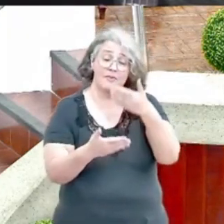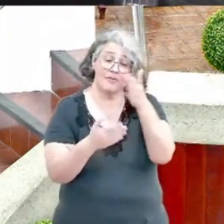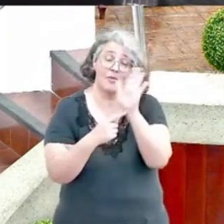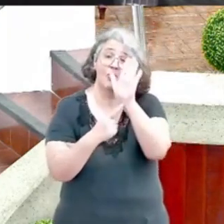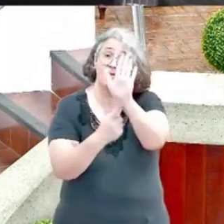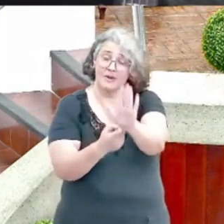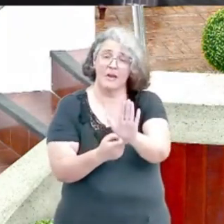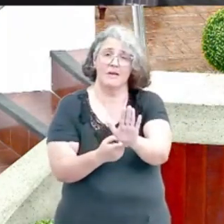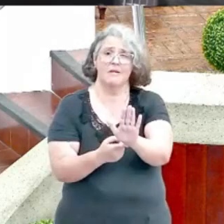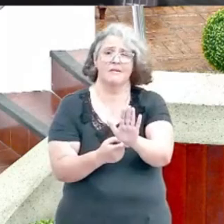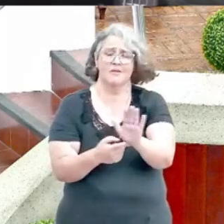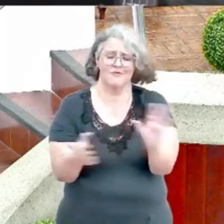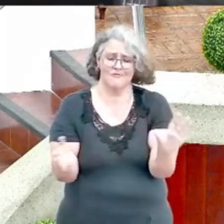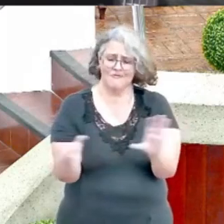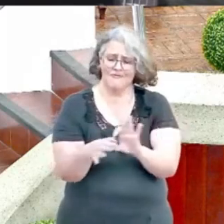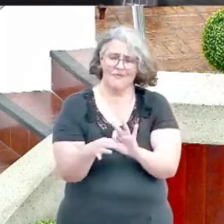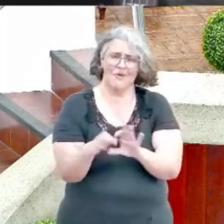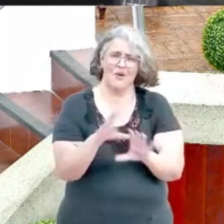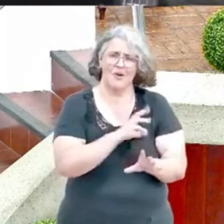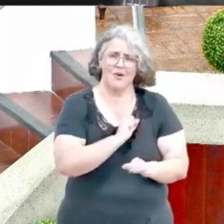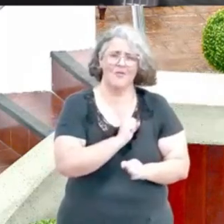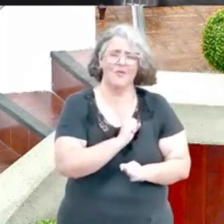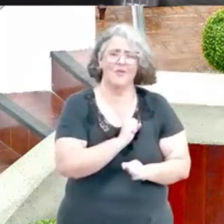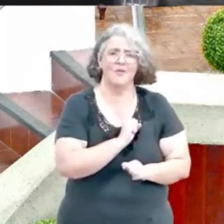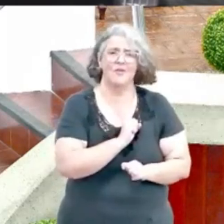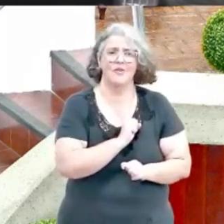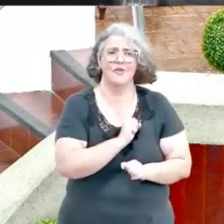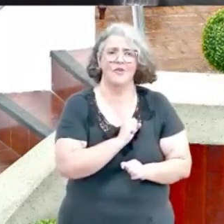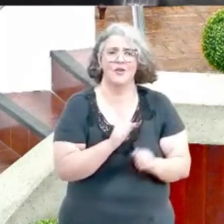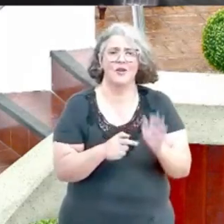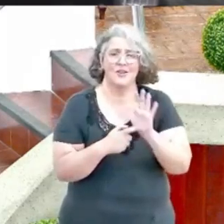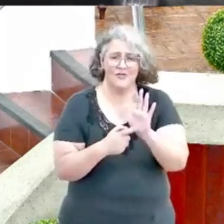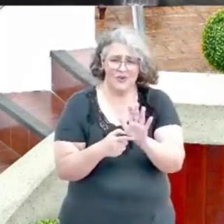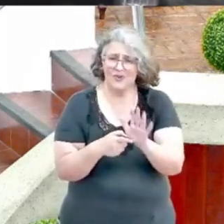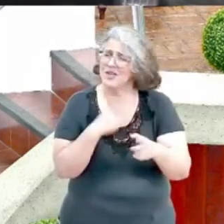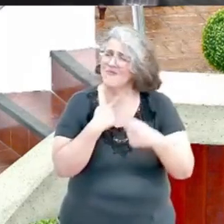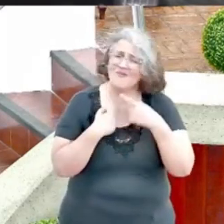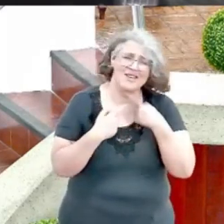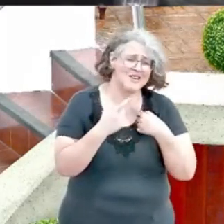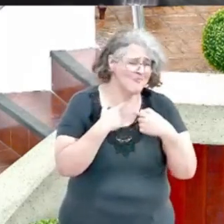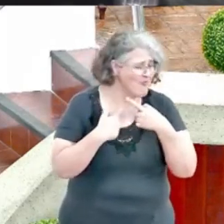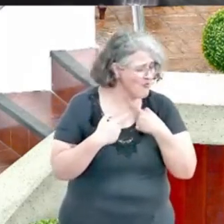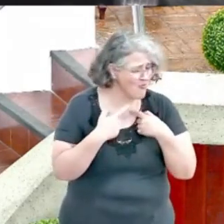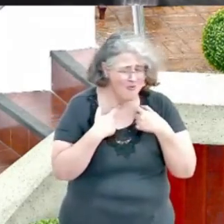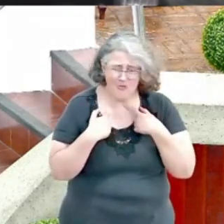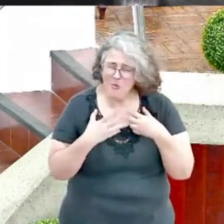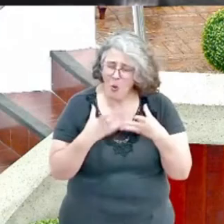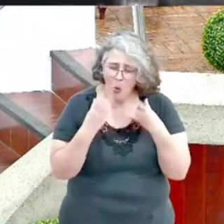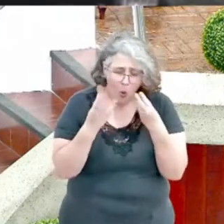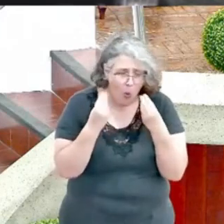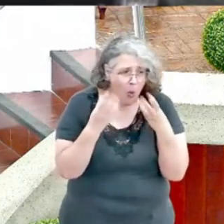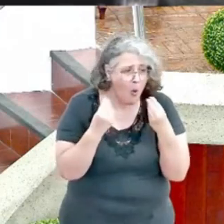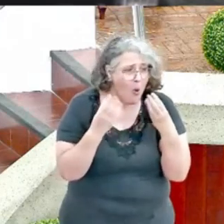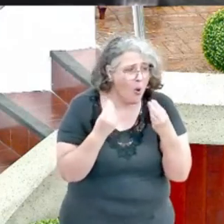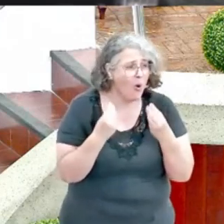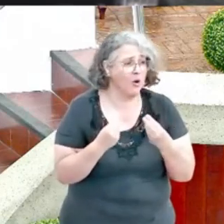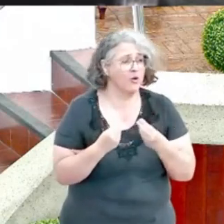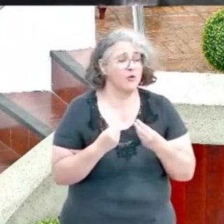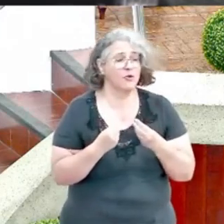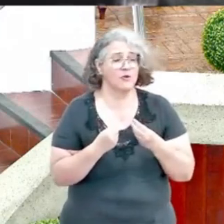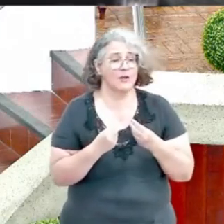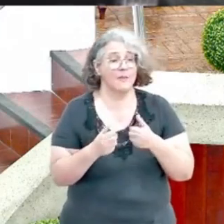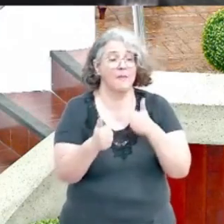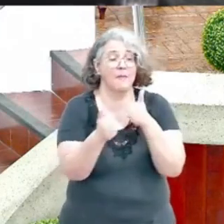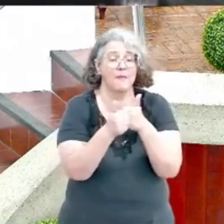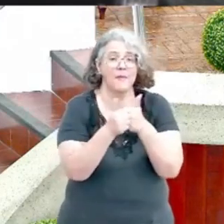ele e a igreja, mostrando para eles que ele deseja muito, intensamente, estar face a face com a igreja,